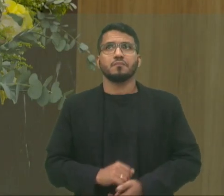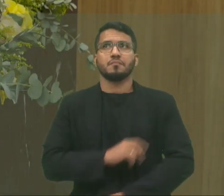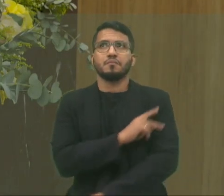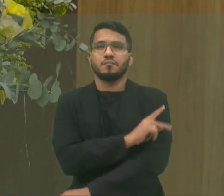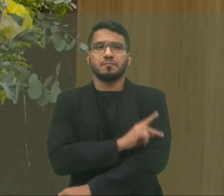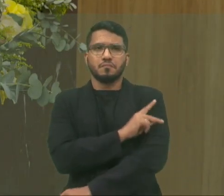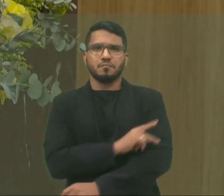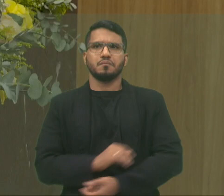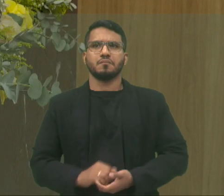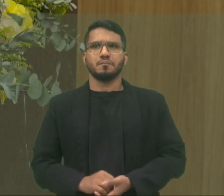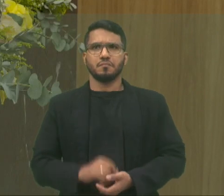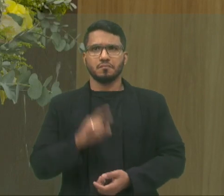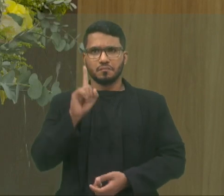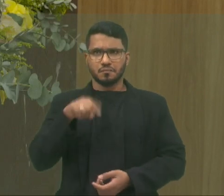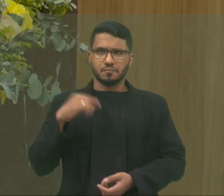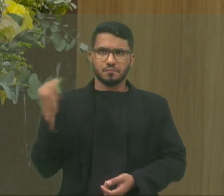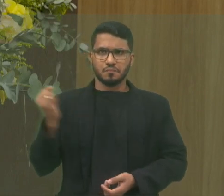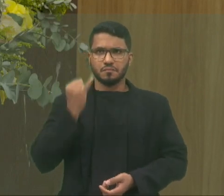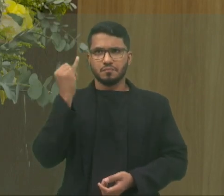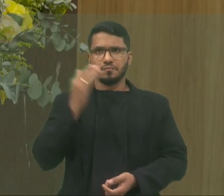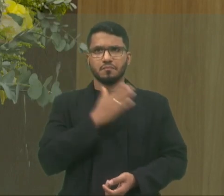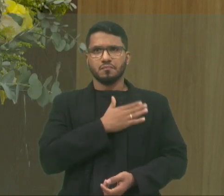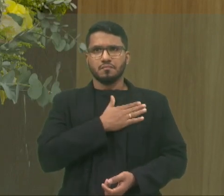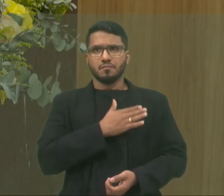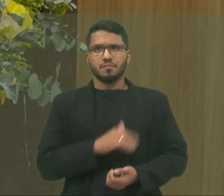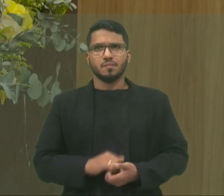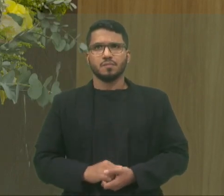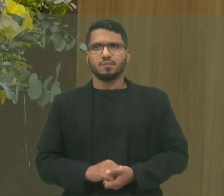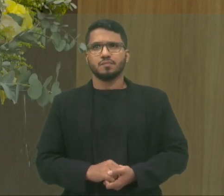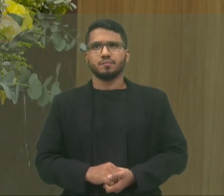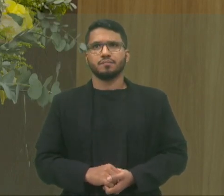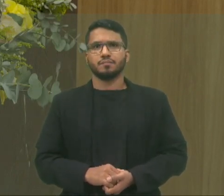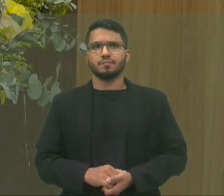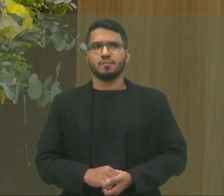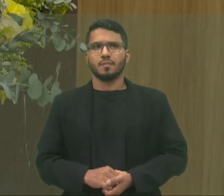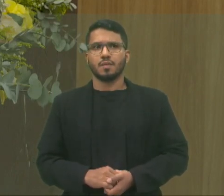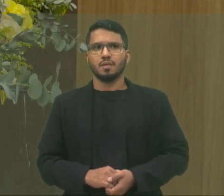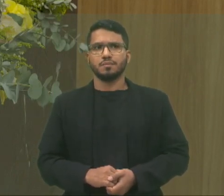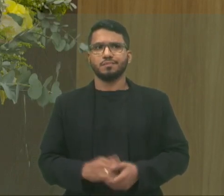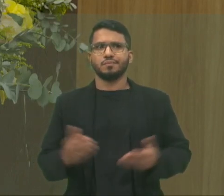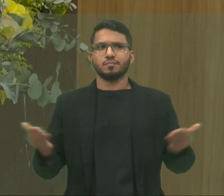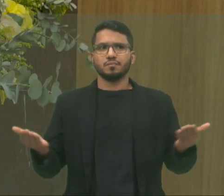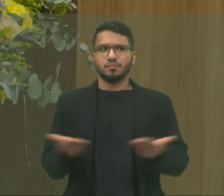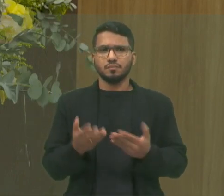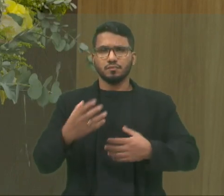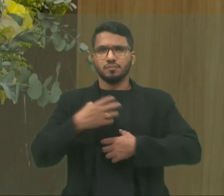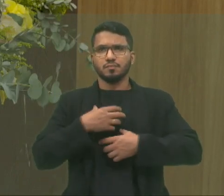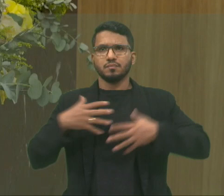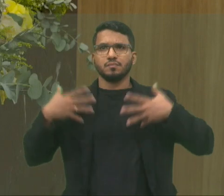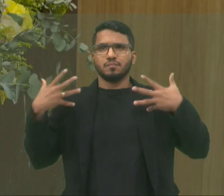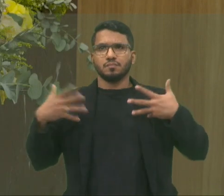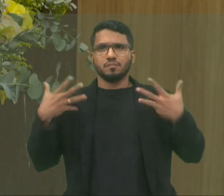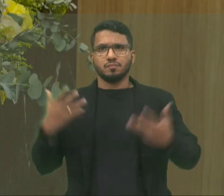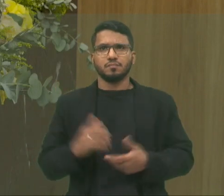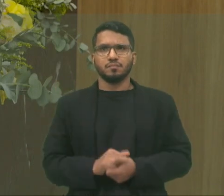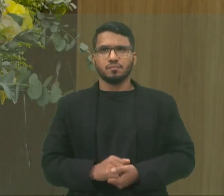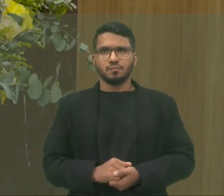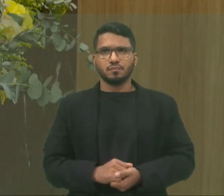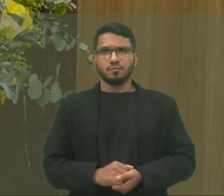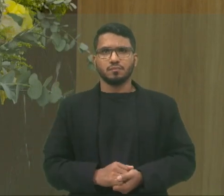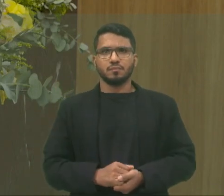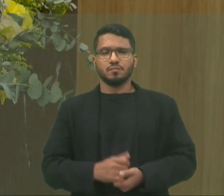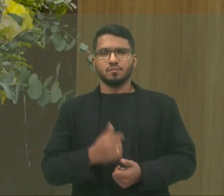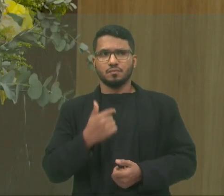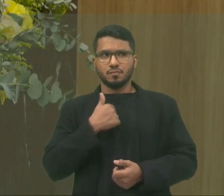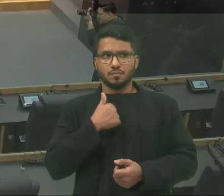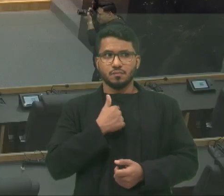piauiense, que é muito importante para mim. E recebo aqui hoje com muita alegria. Sou um goiano